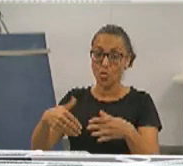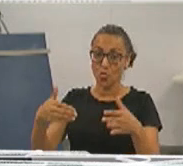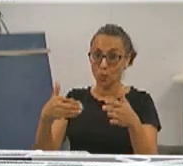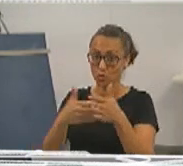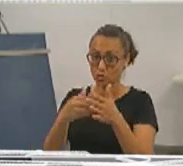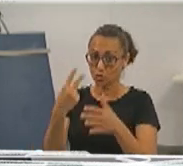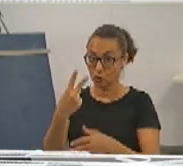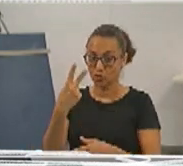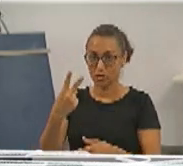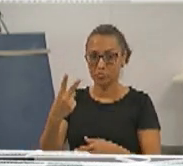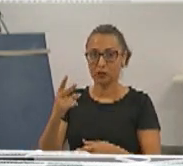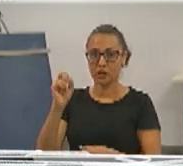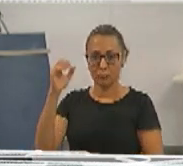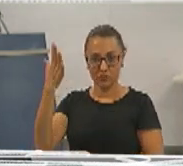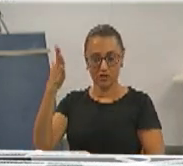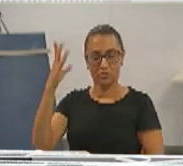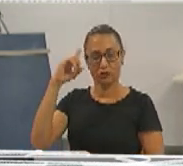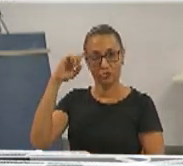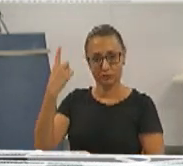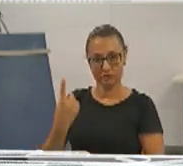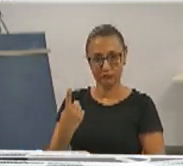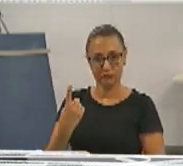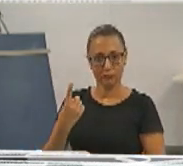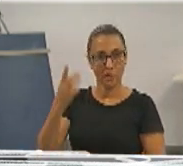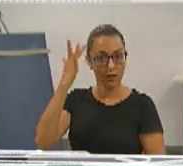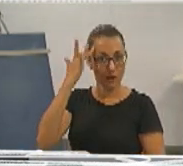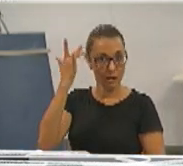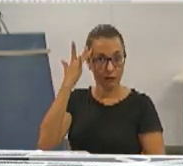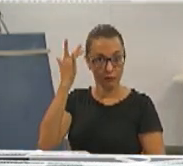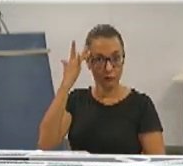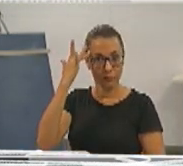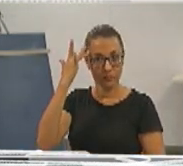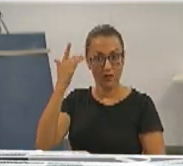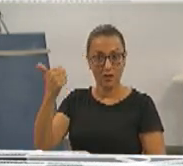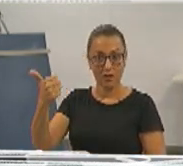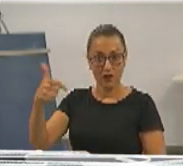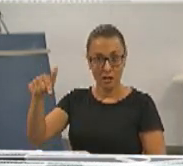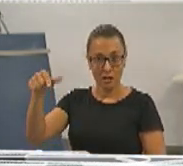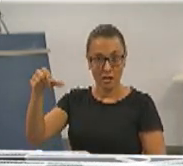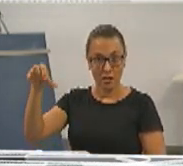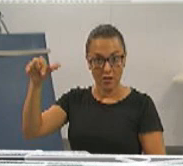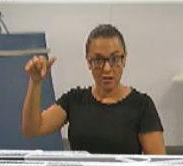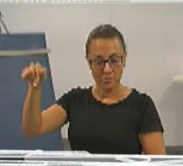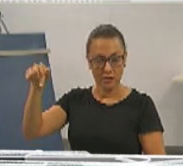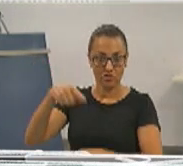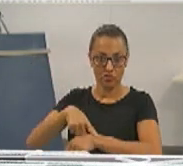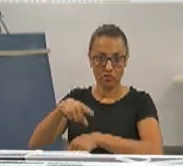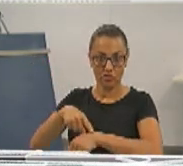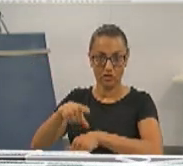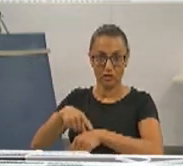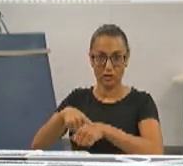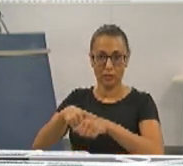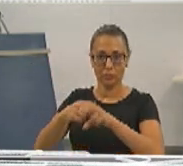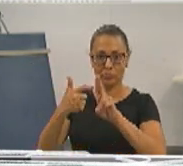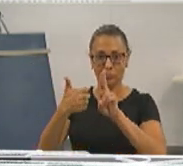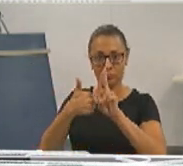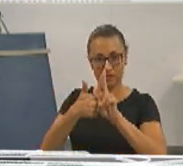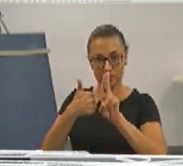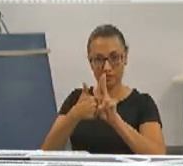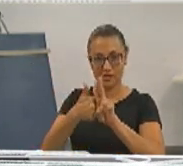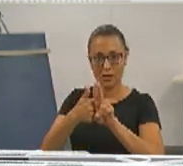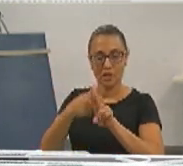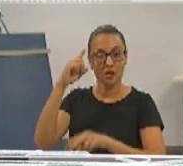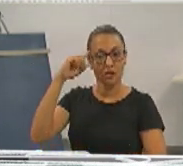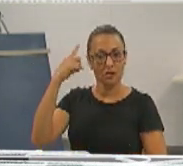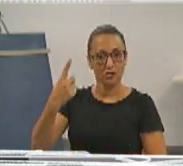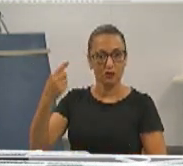encontros acontecem respectivamente amanhã, às 19 horas, no Cine Auditório da Unidade 1 e no dia